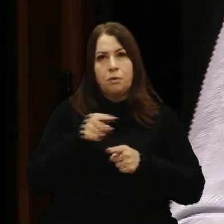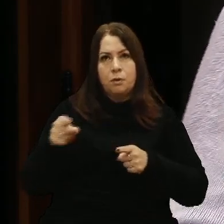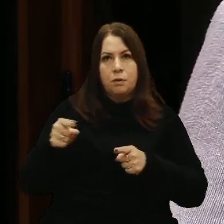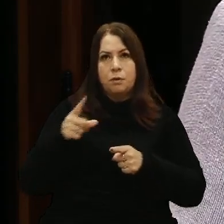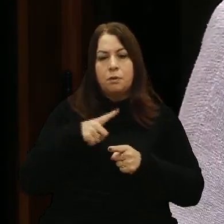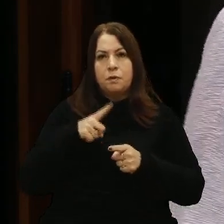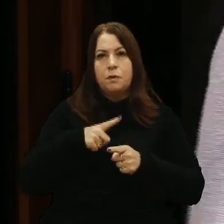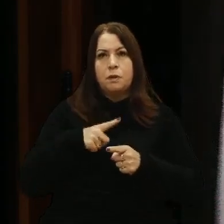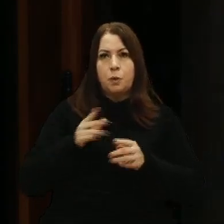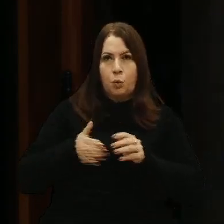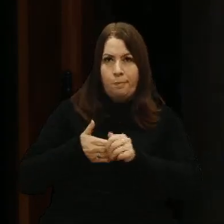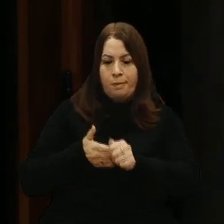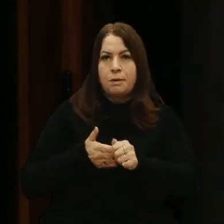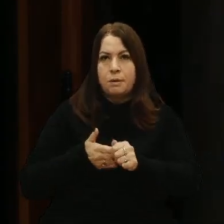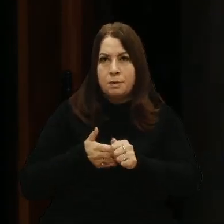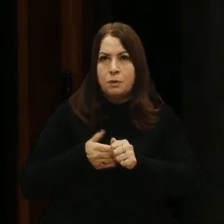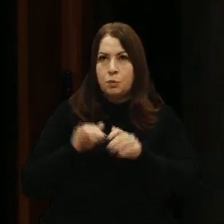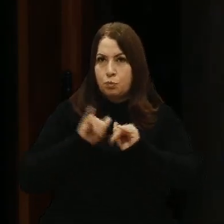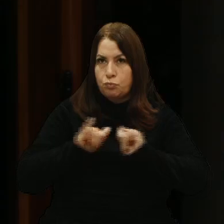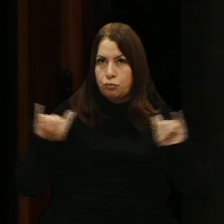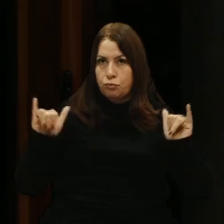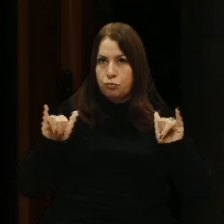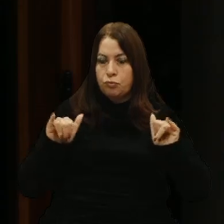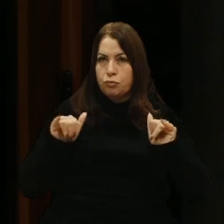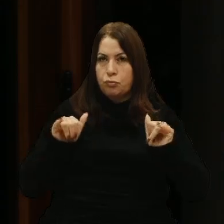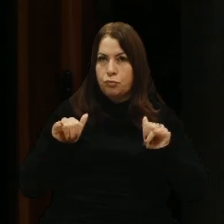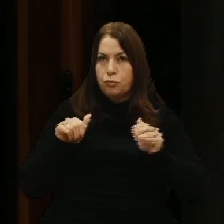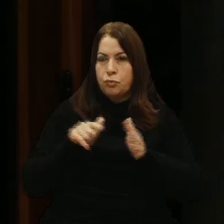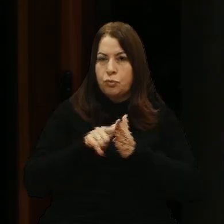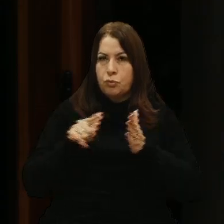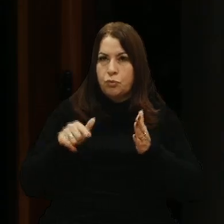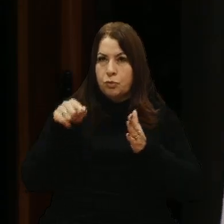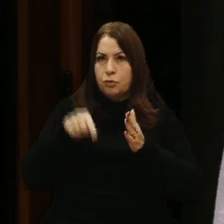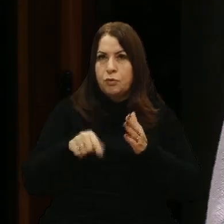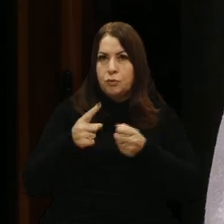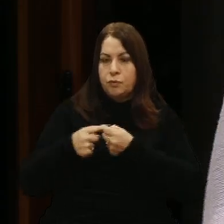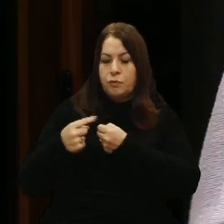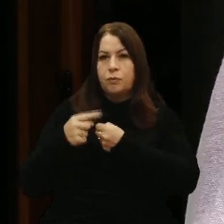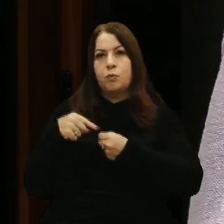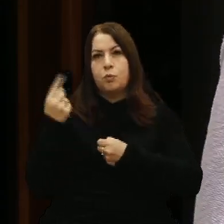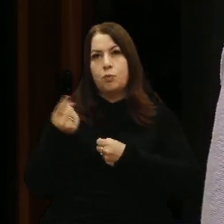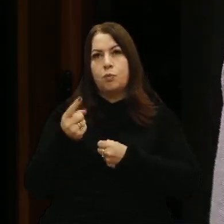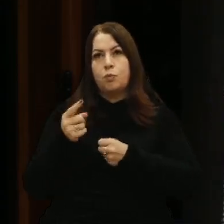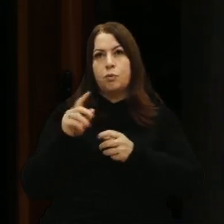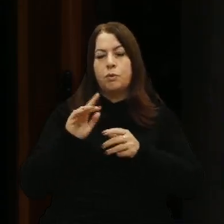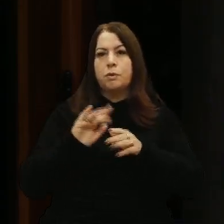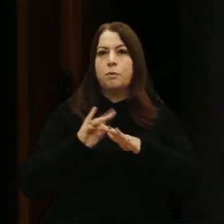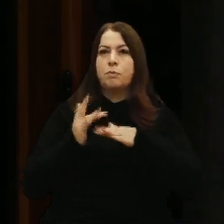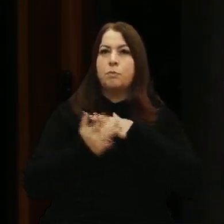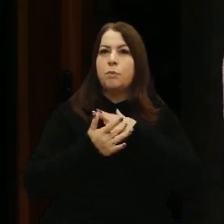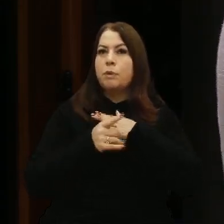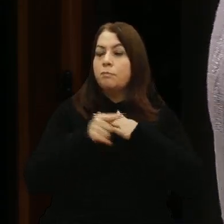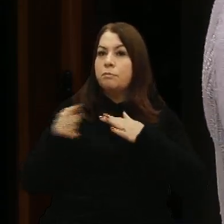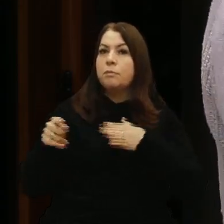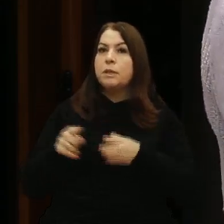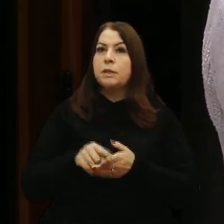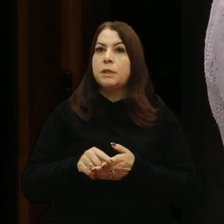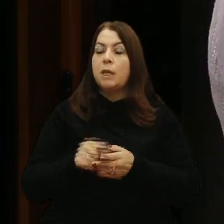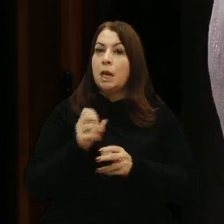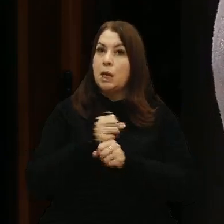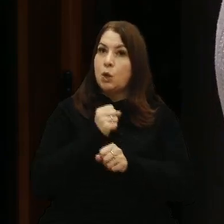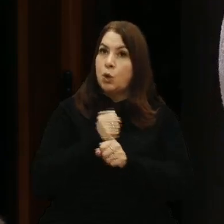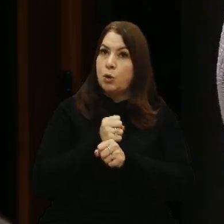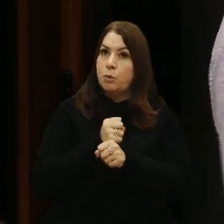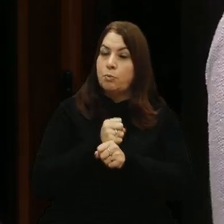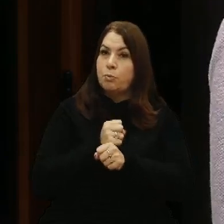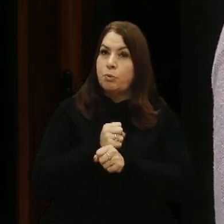ter acompanhado as notícias do jornal Citadino e dos outros meios de comunicação, que a obra